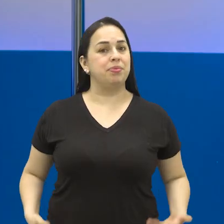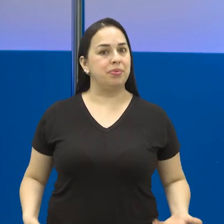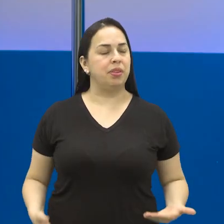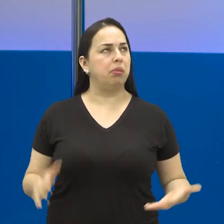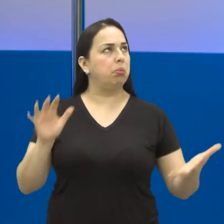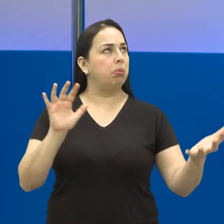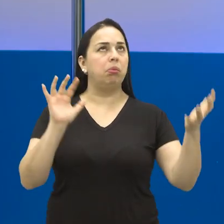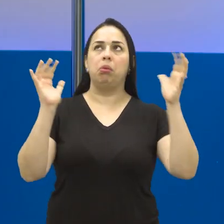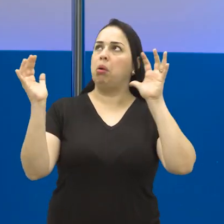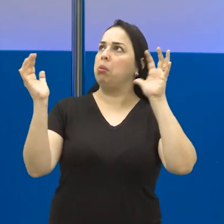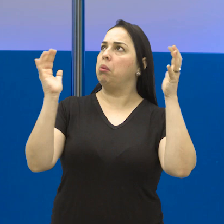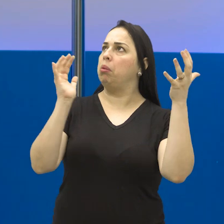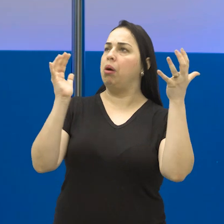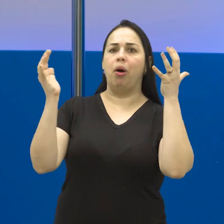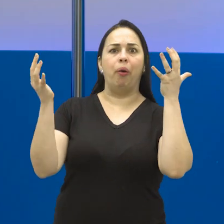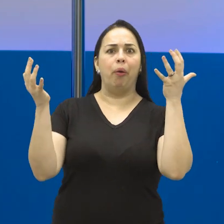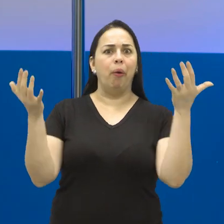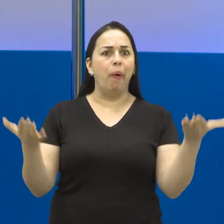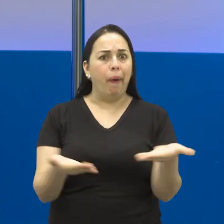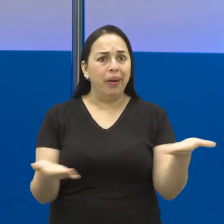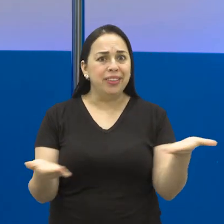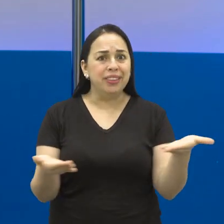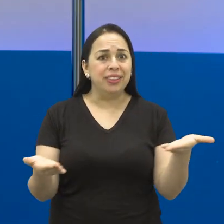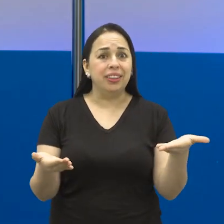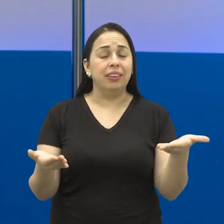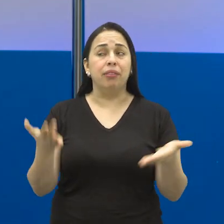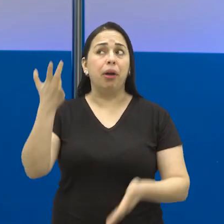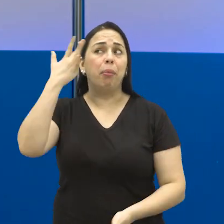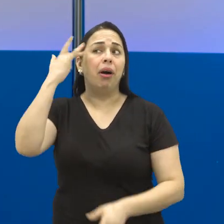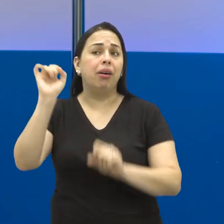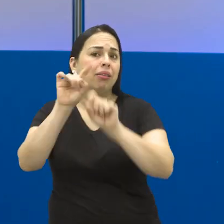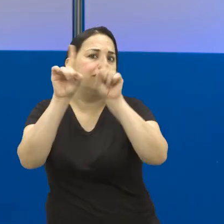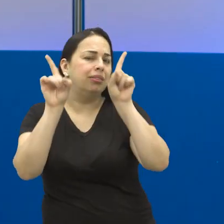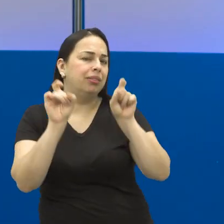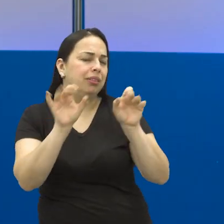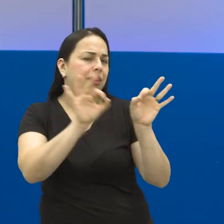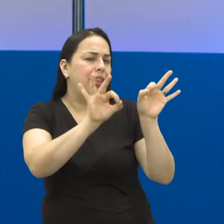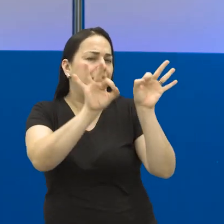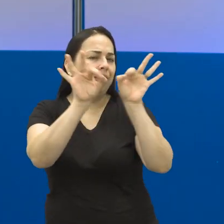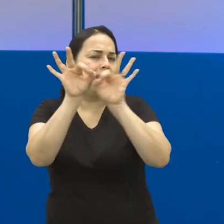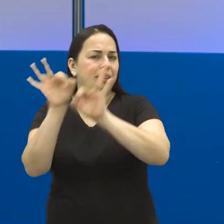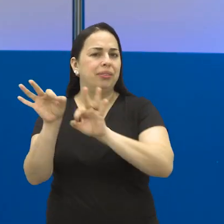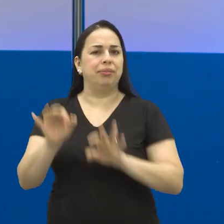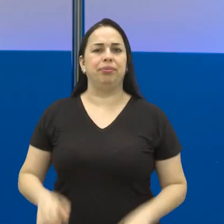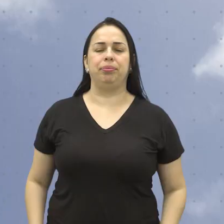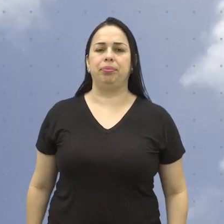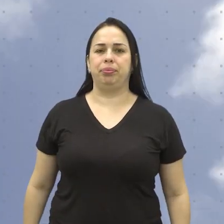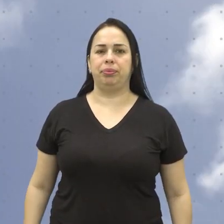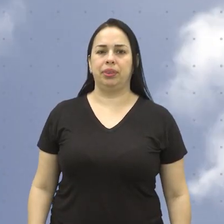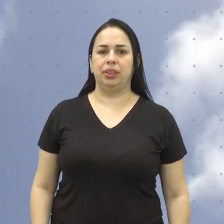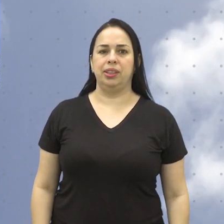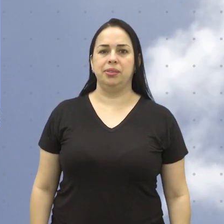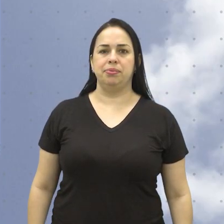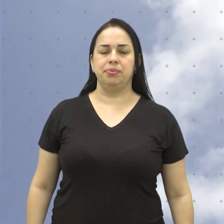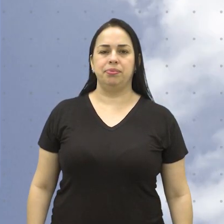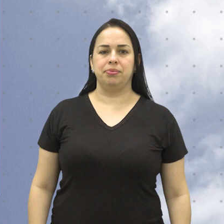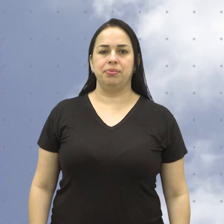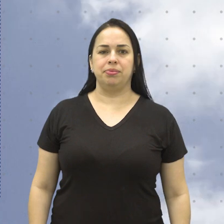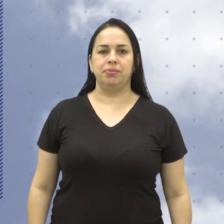E como será que fica o tempo na cidade nesta terça e também amanhã? Vamos dar uma olhadinha na previsão.